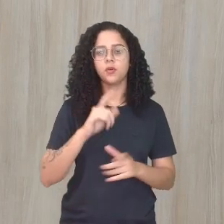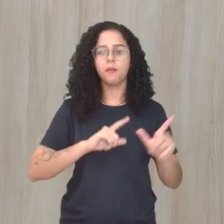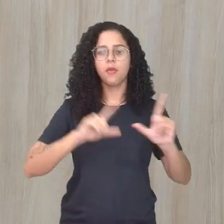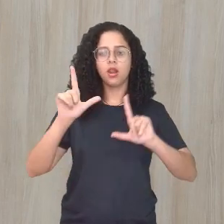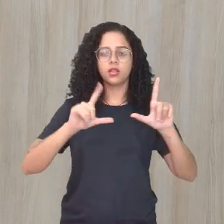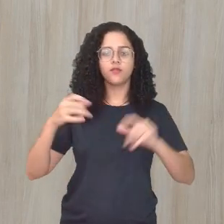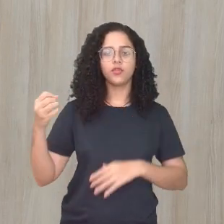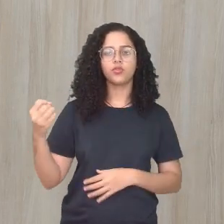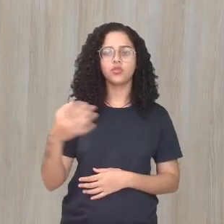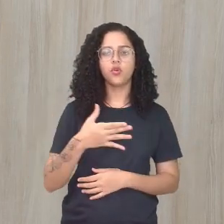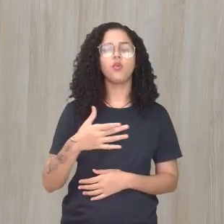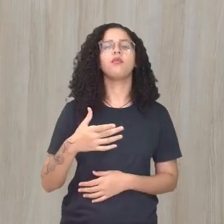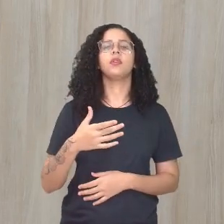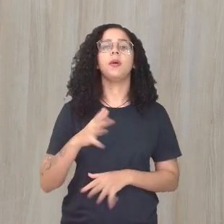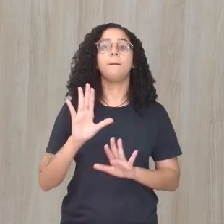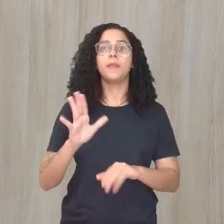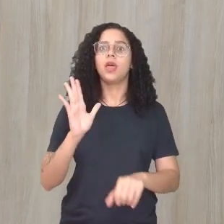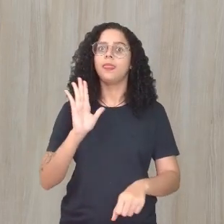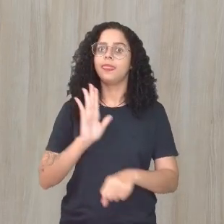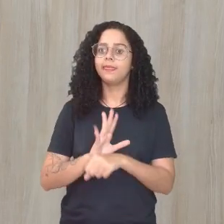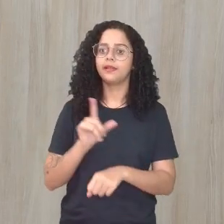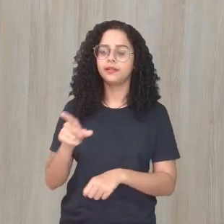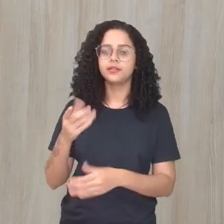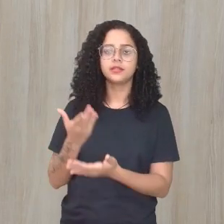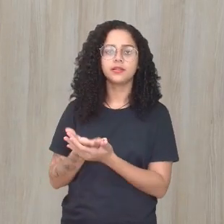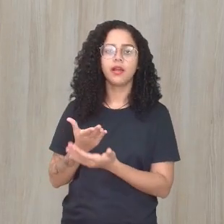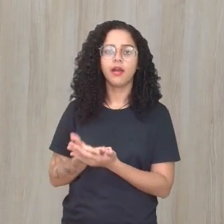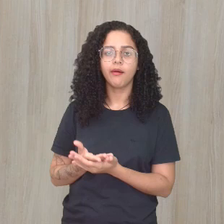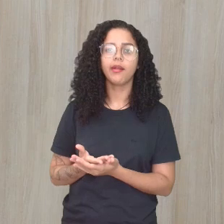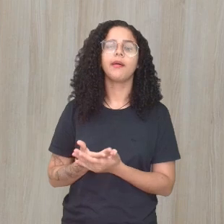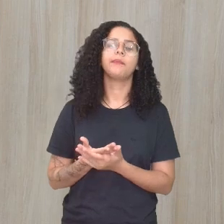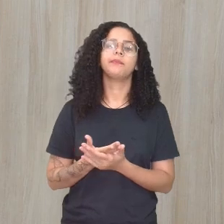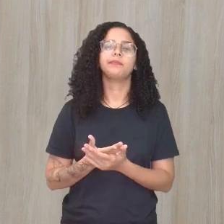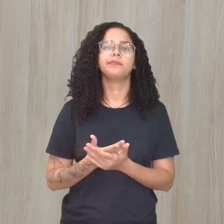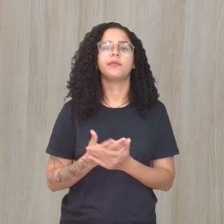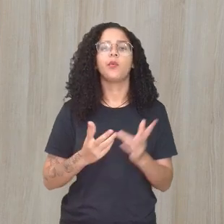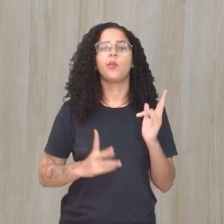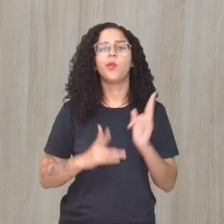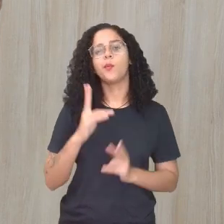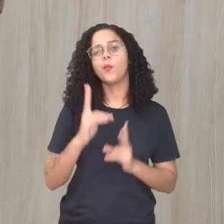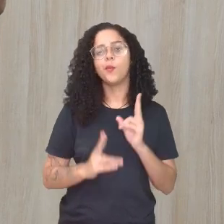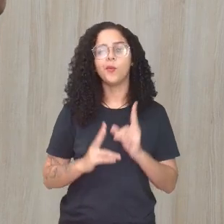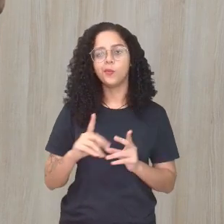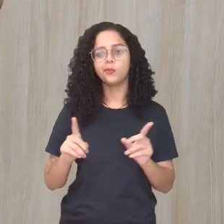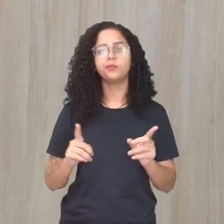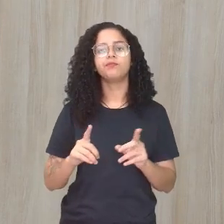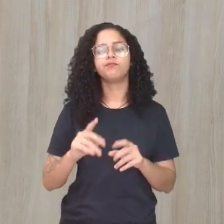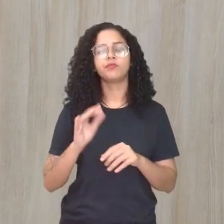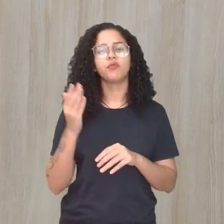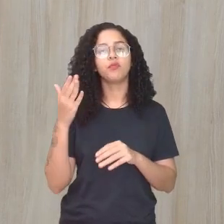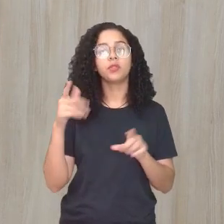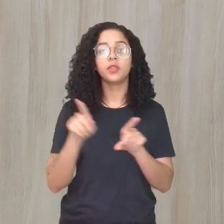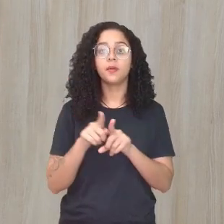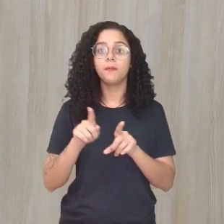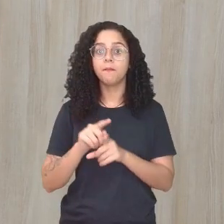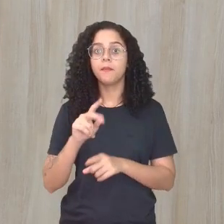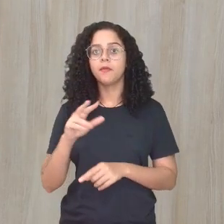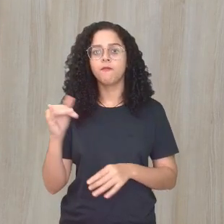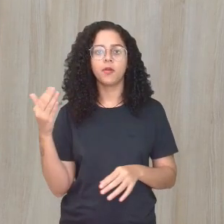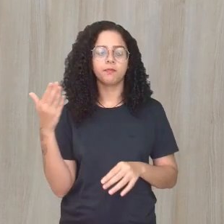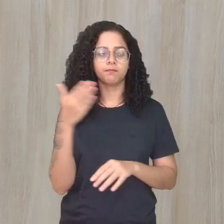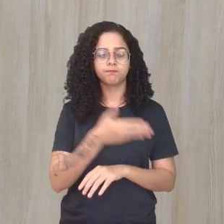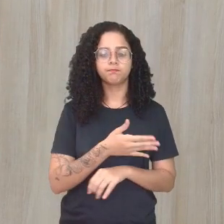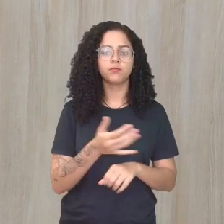TV Nova ao vivo, mas à tarde essa aula vai ser reprisada. Essa aula vai também para o canal do YouTube do